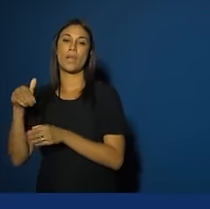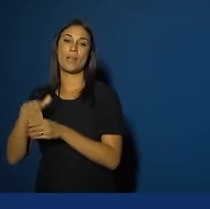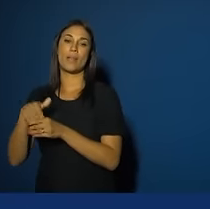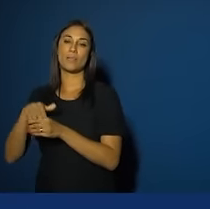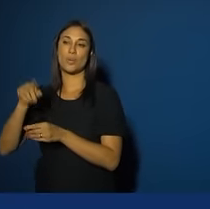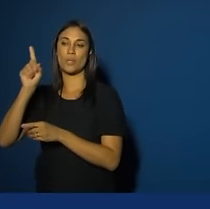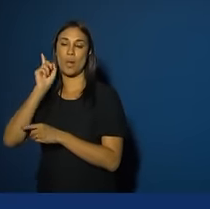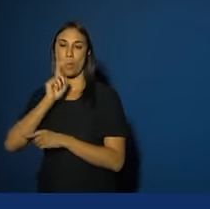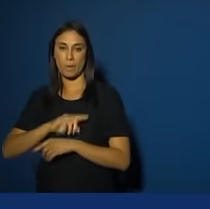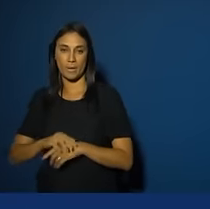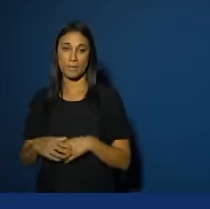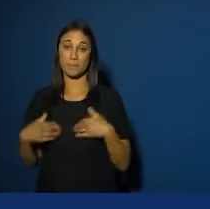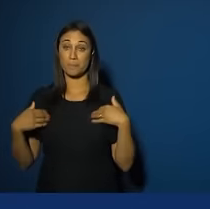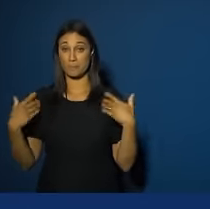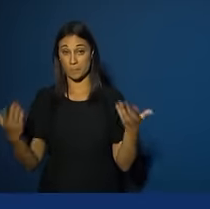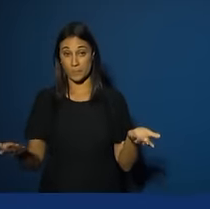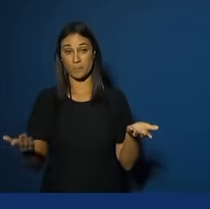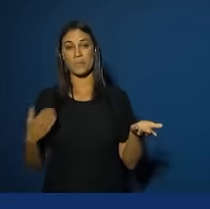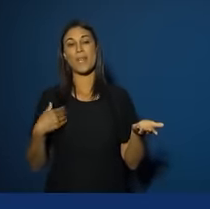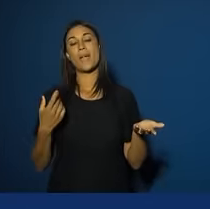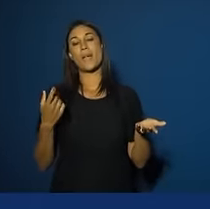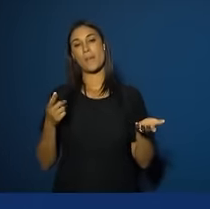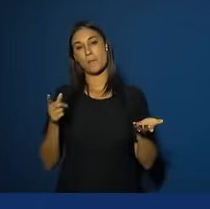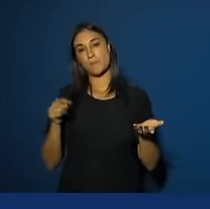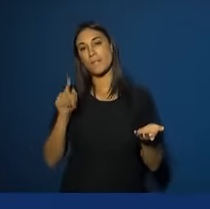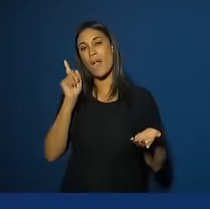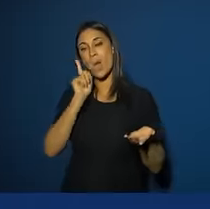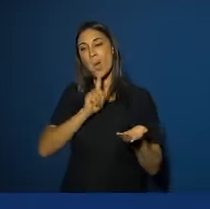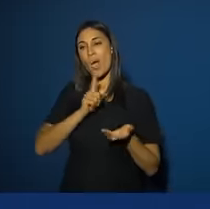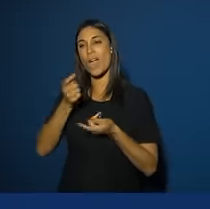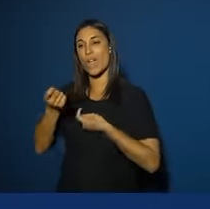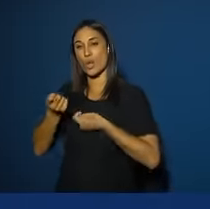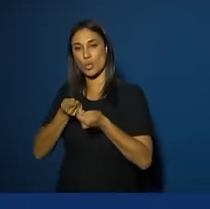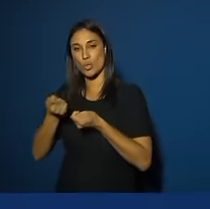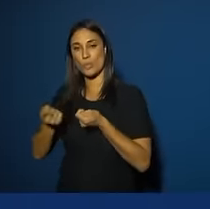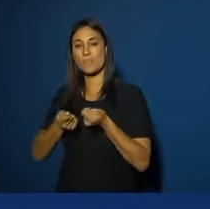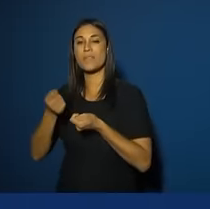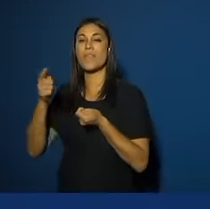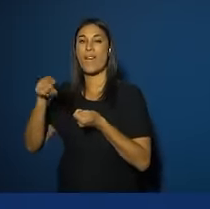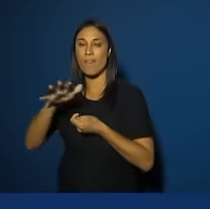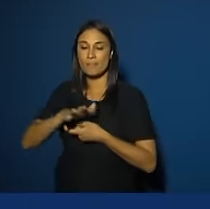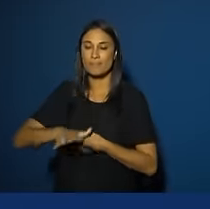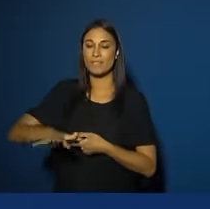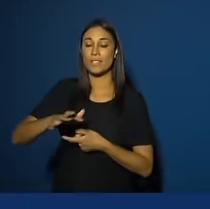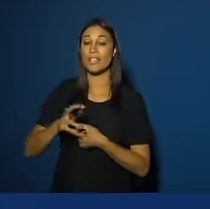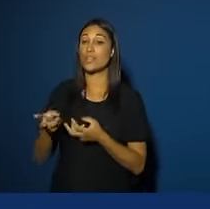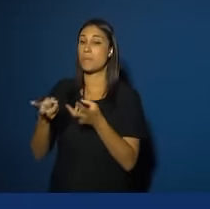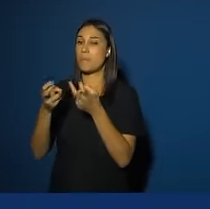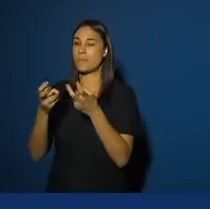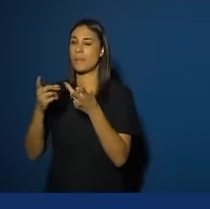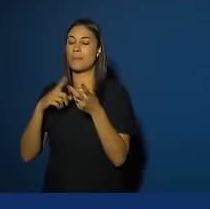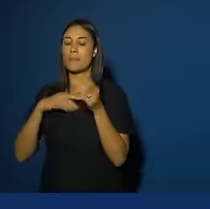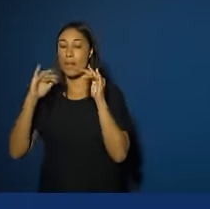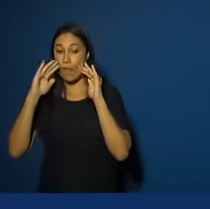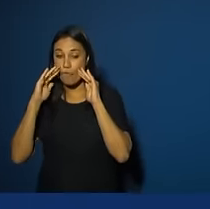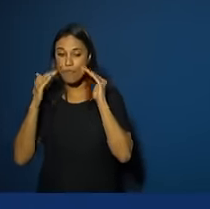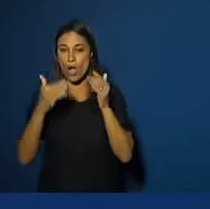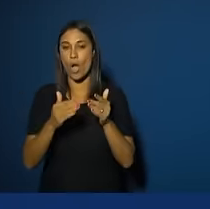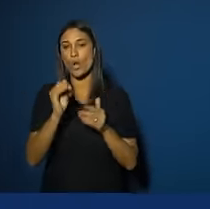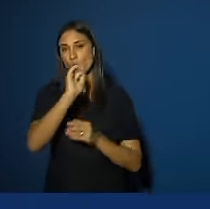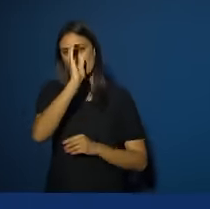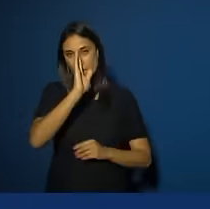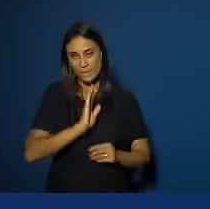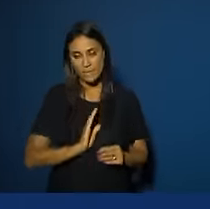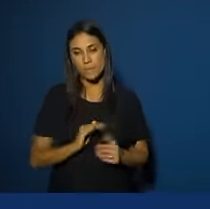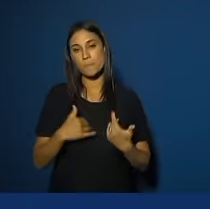eleições americanas. Bom, apesar da economia americana ser um assunto de debate entre todos, a gente vê que ainda tem um foco no Brasil,